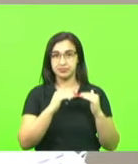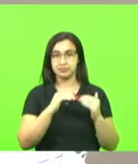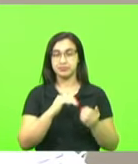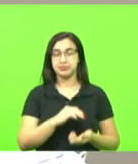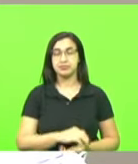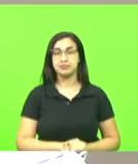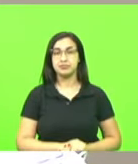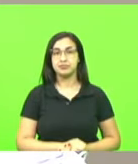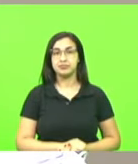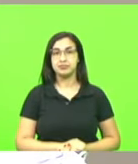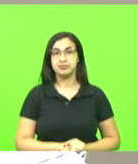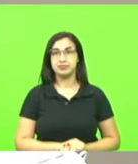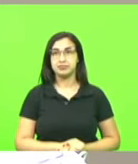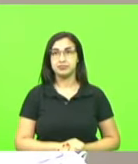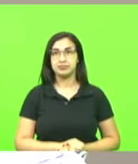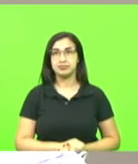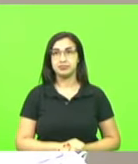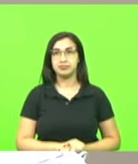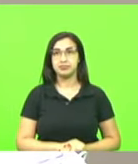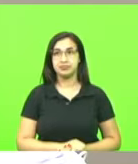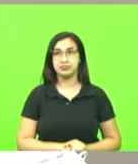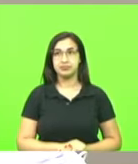unanimidade.